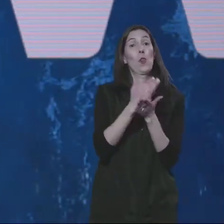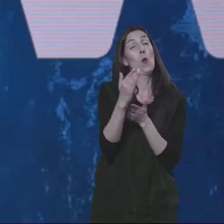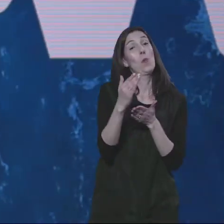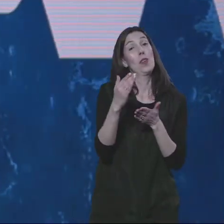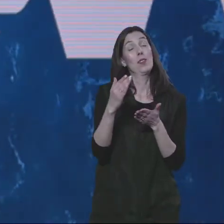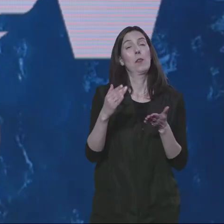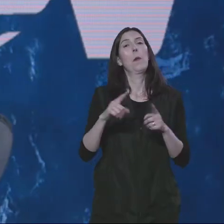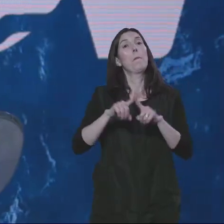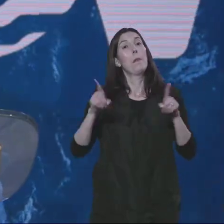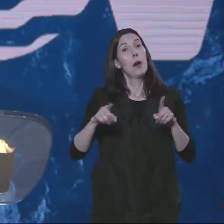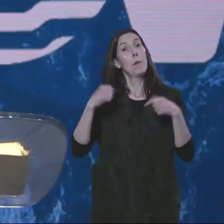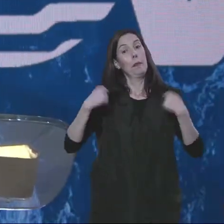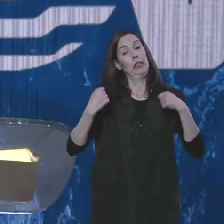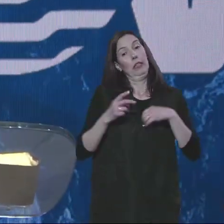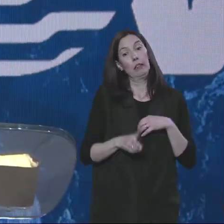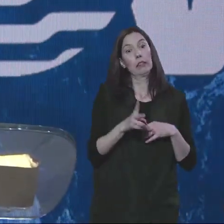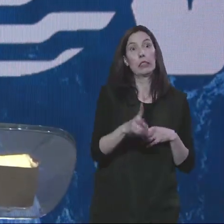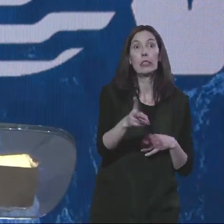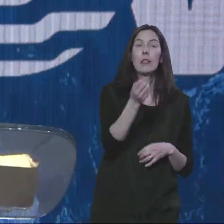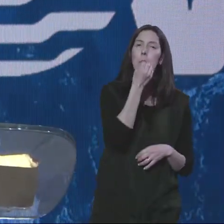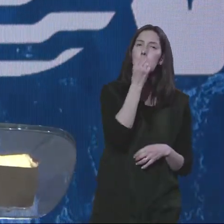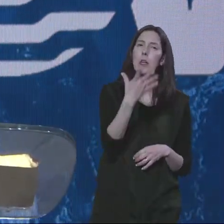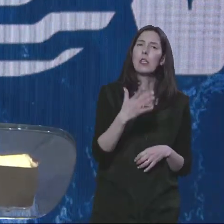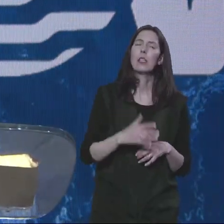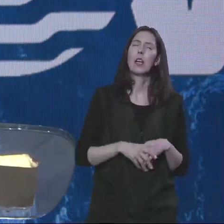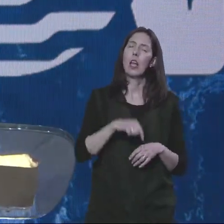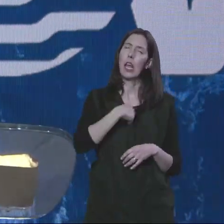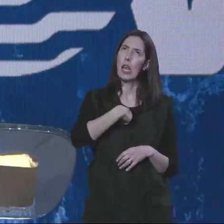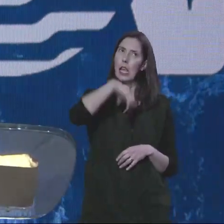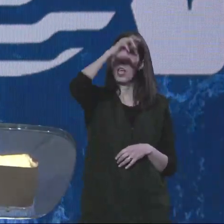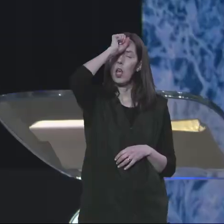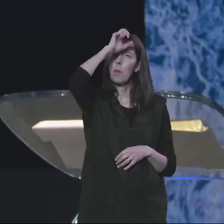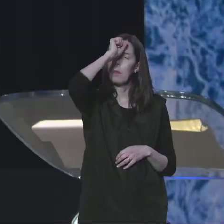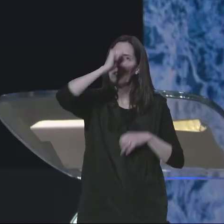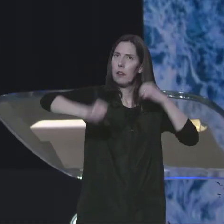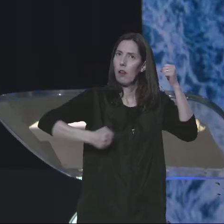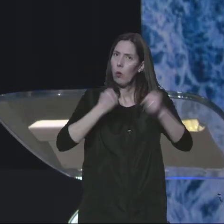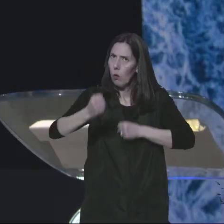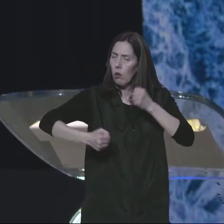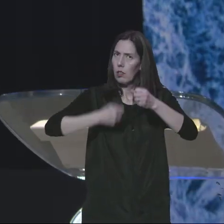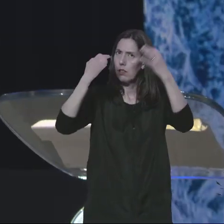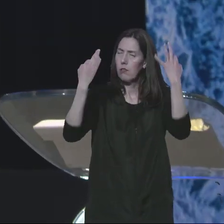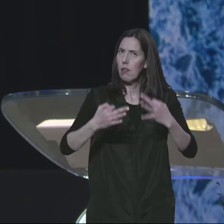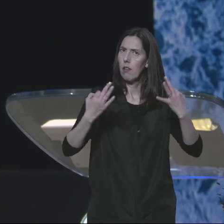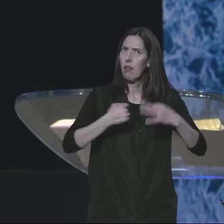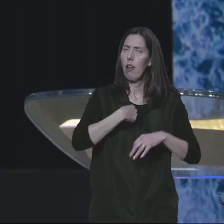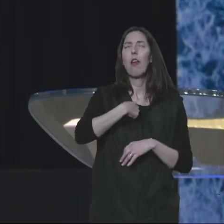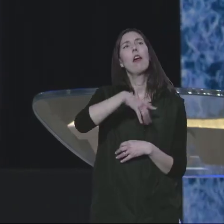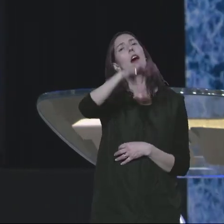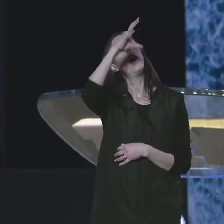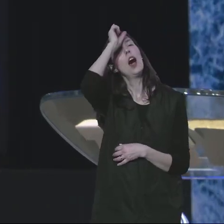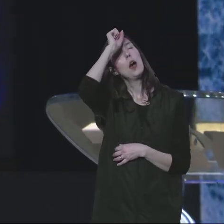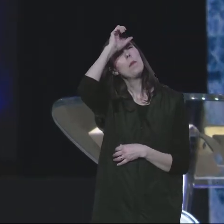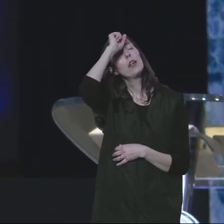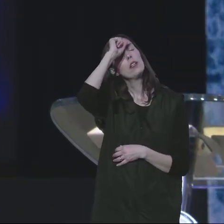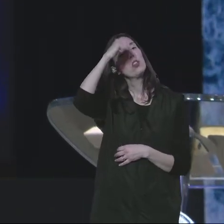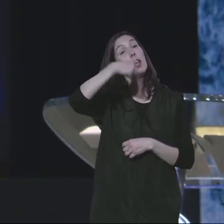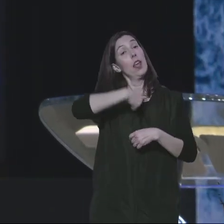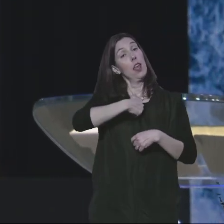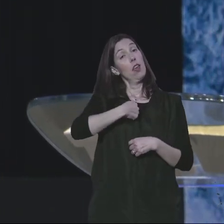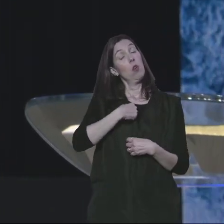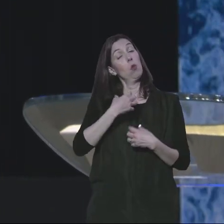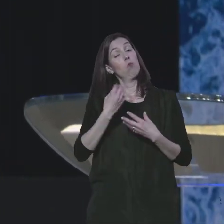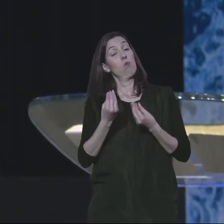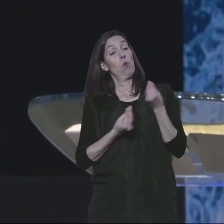continuar bem. E foi interessante que conforme eu fui aprendendo a correr, eu aprendi o meu ritmo de